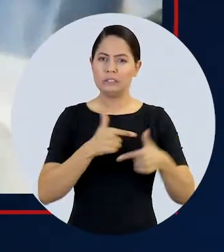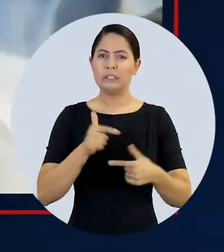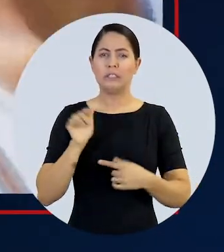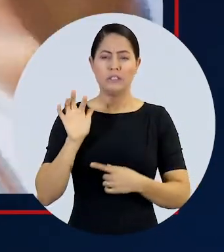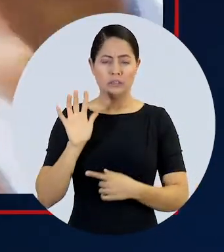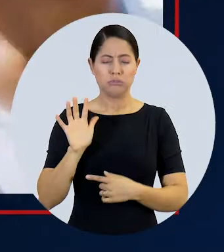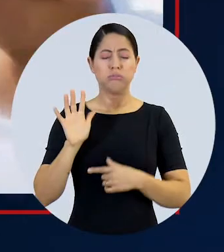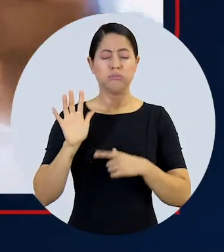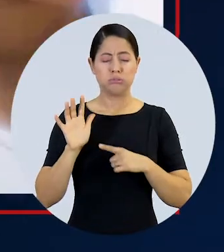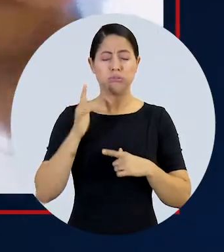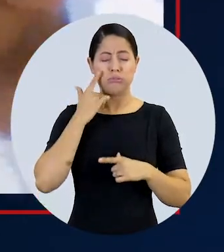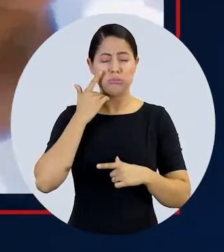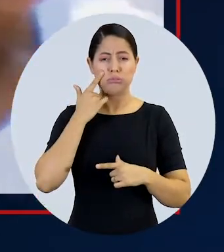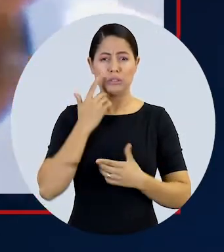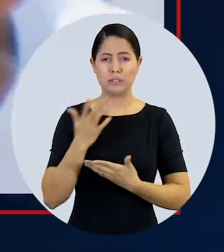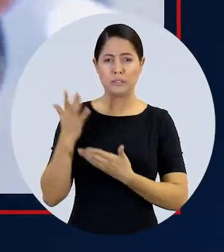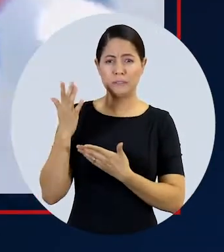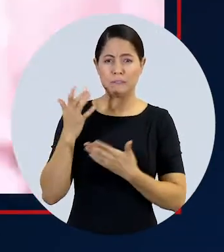angústia.